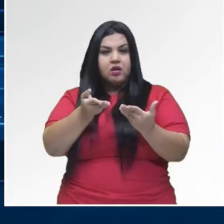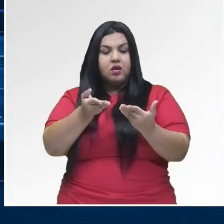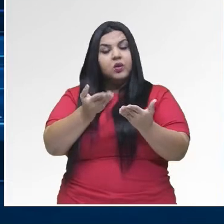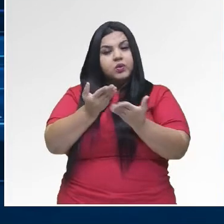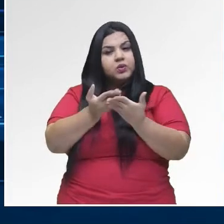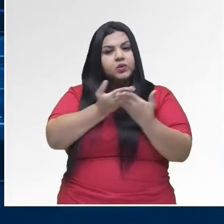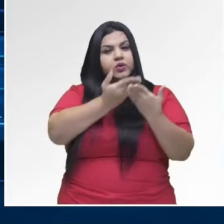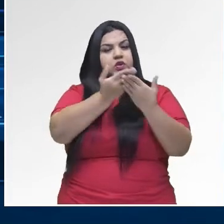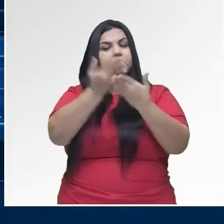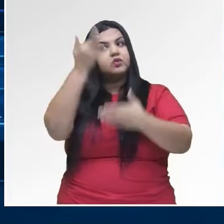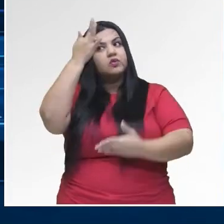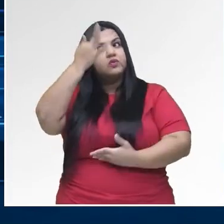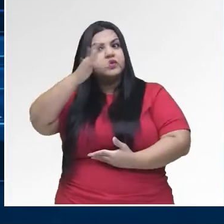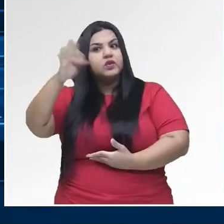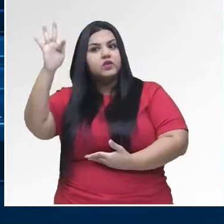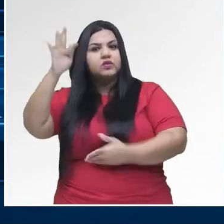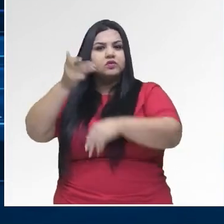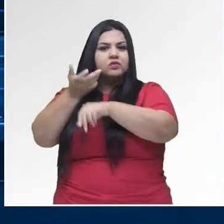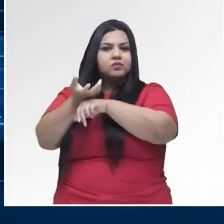estudando filosofia,